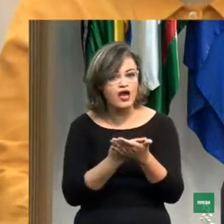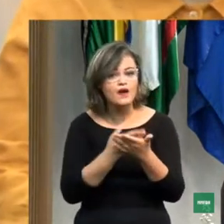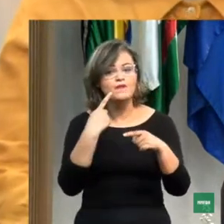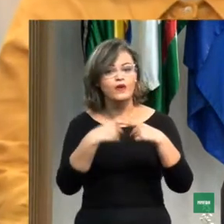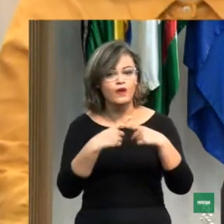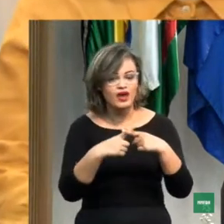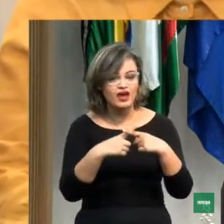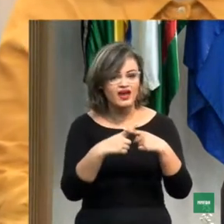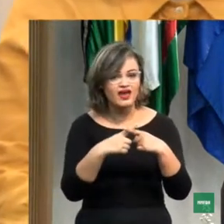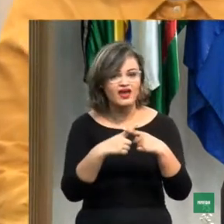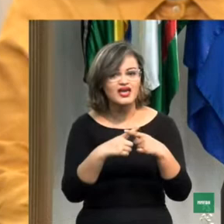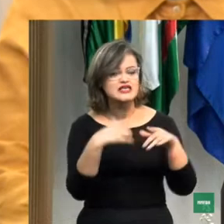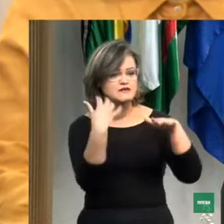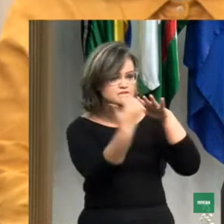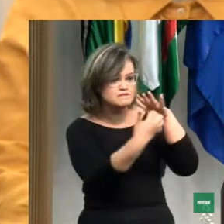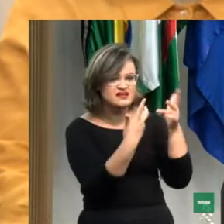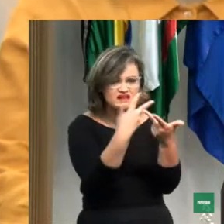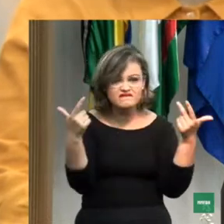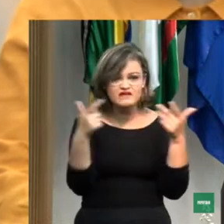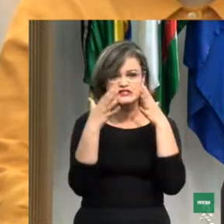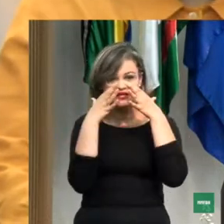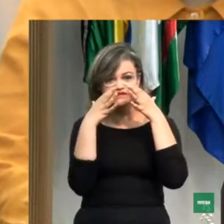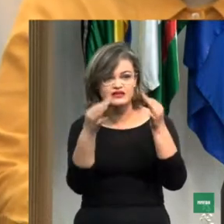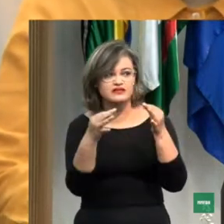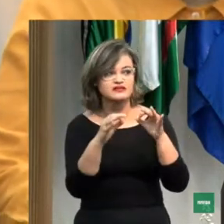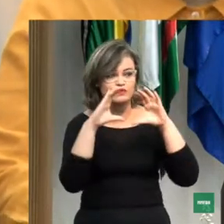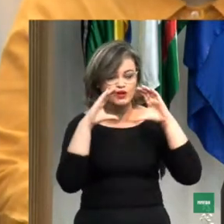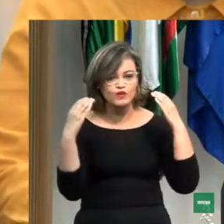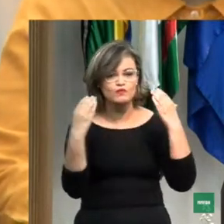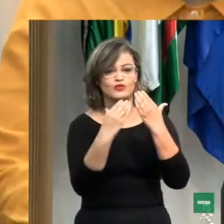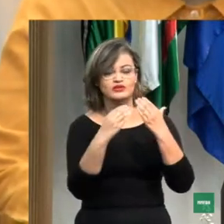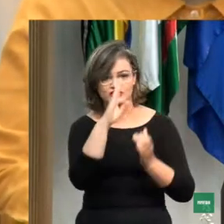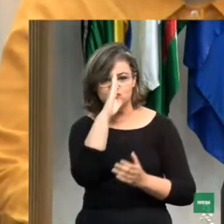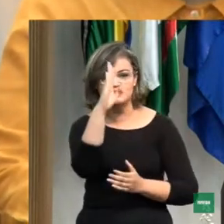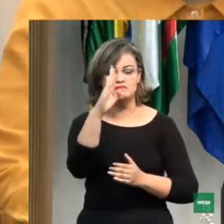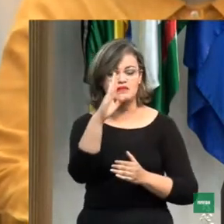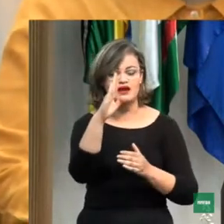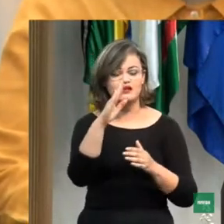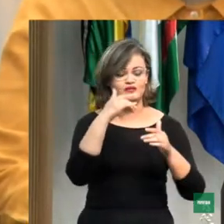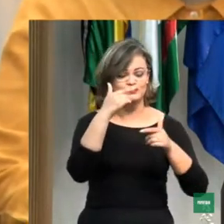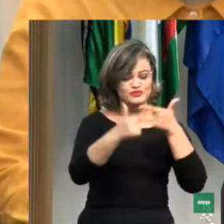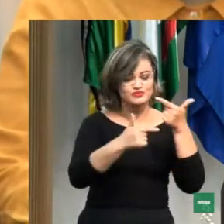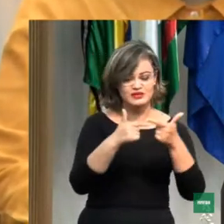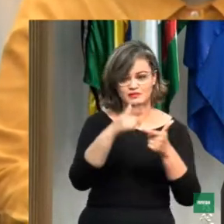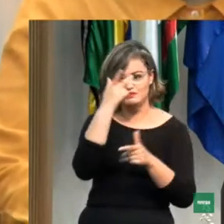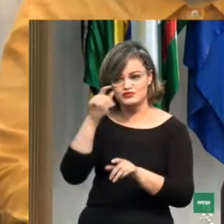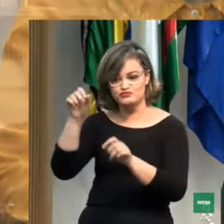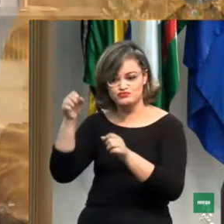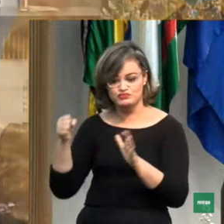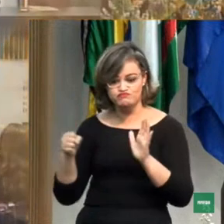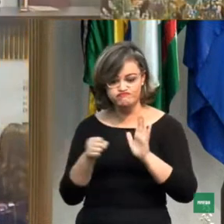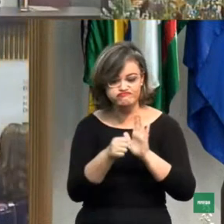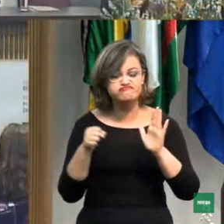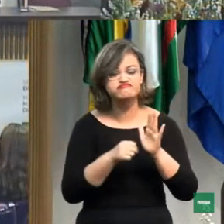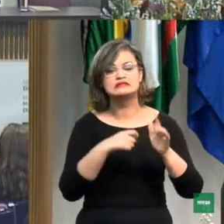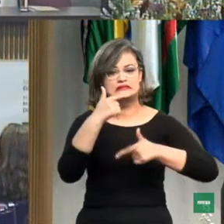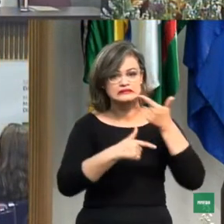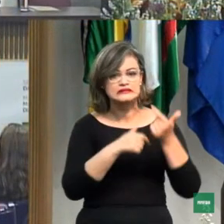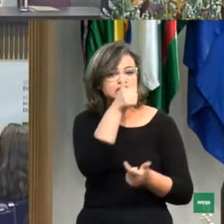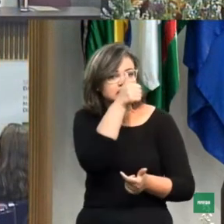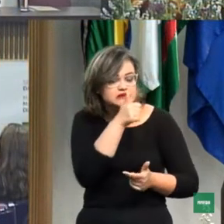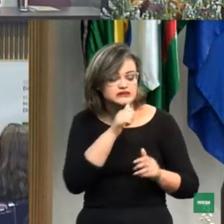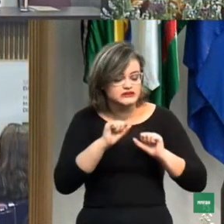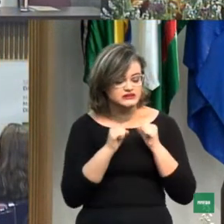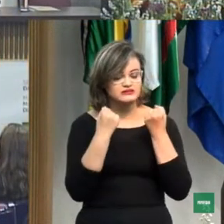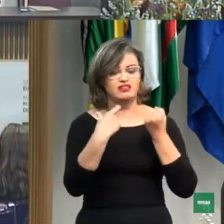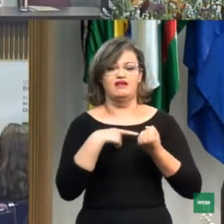empresas focaram a comunidade primária dos seus funcionários com muito sacrifício. Então, nós estamos muito contentes